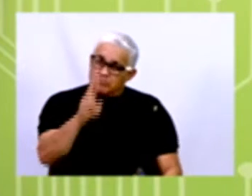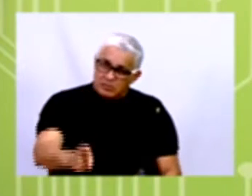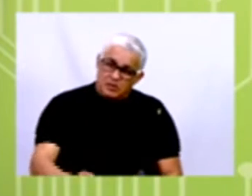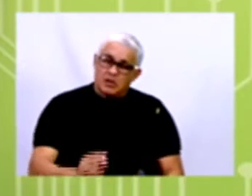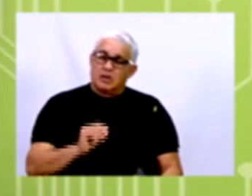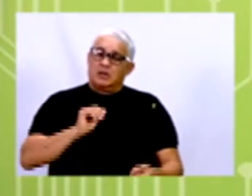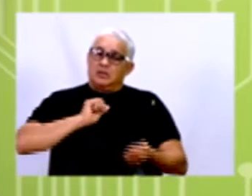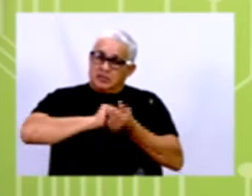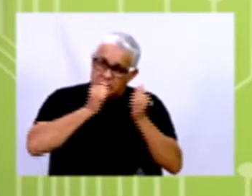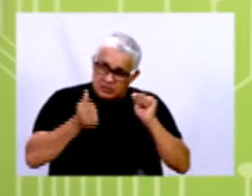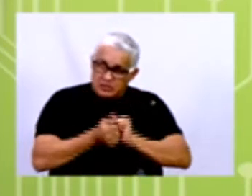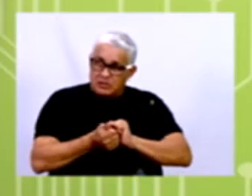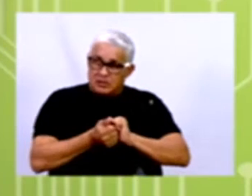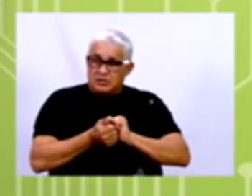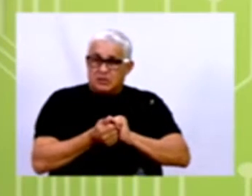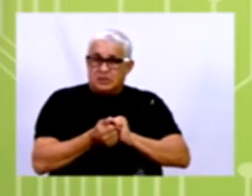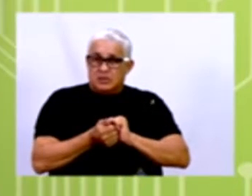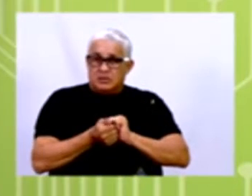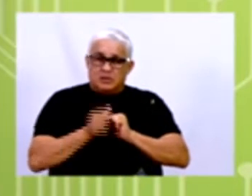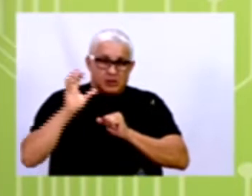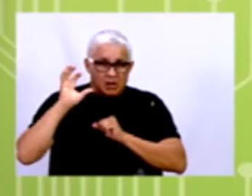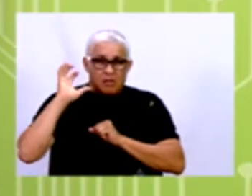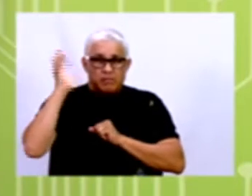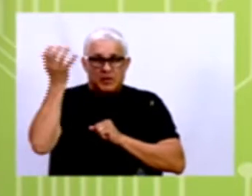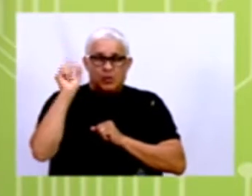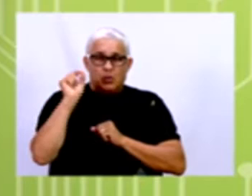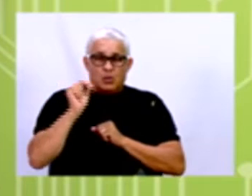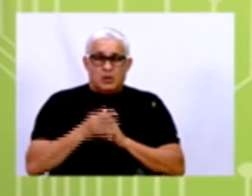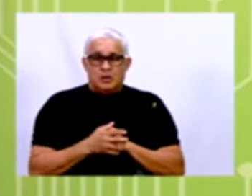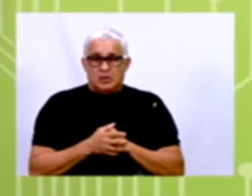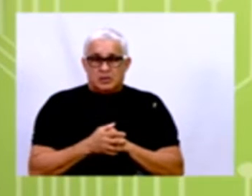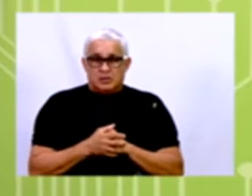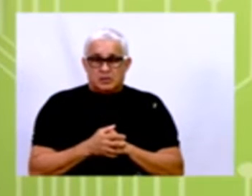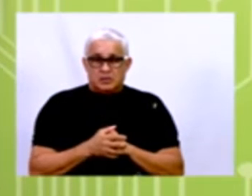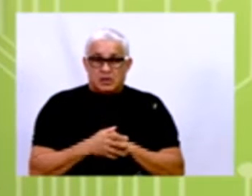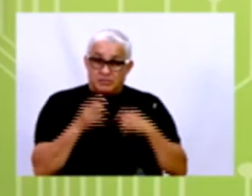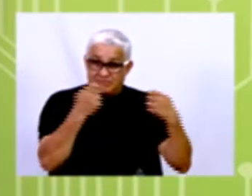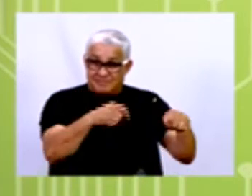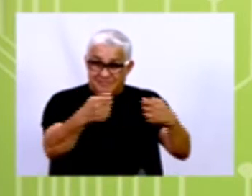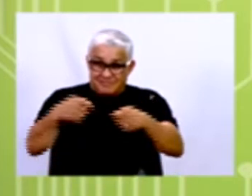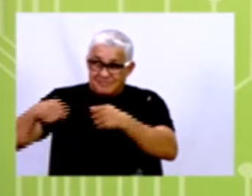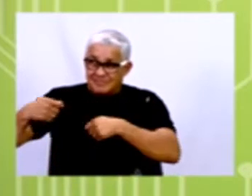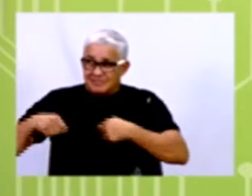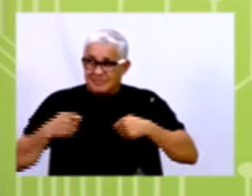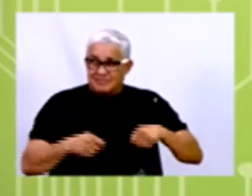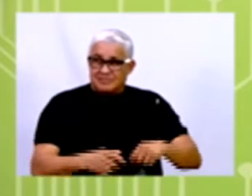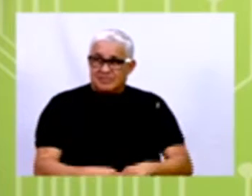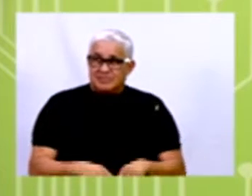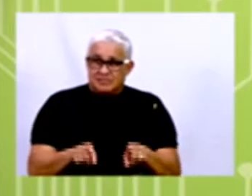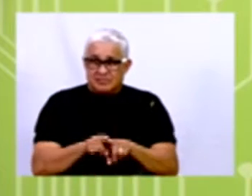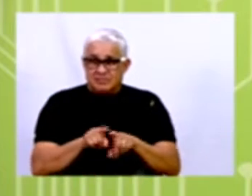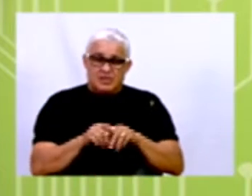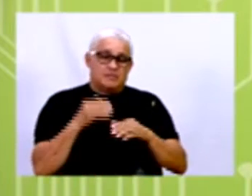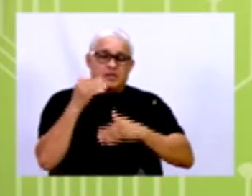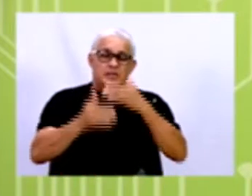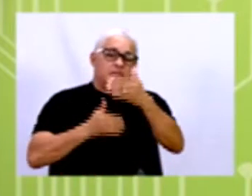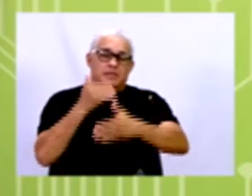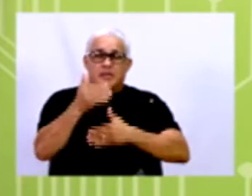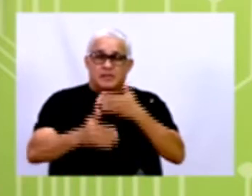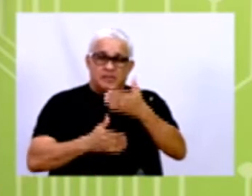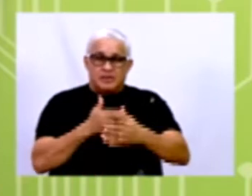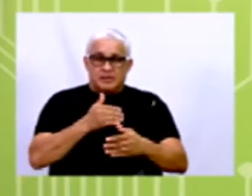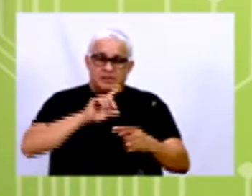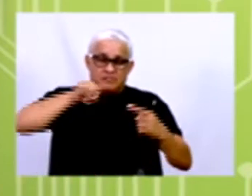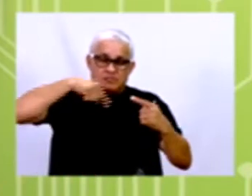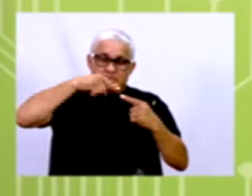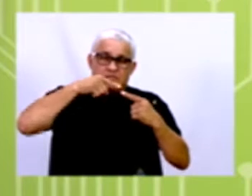alternativas para resolver as carências, as necessidades e, na medida do possível, atingir